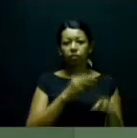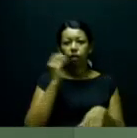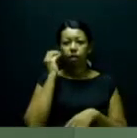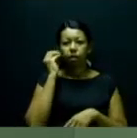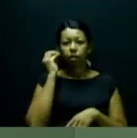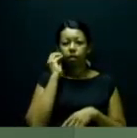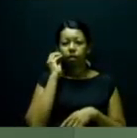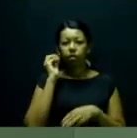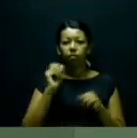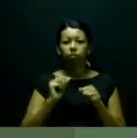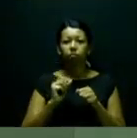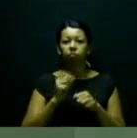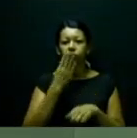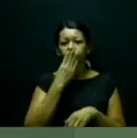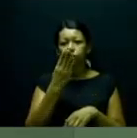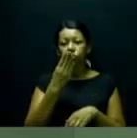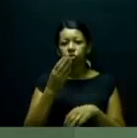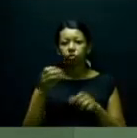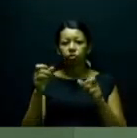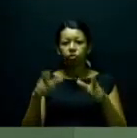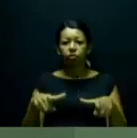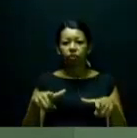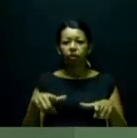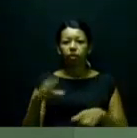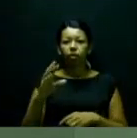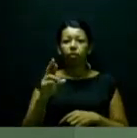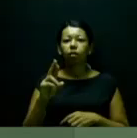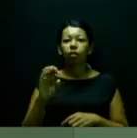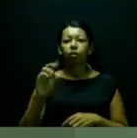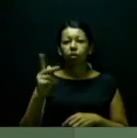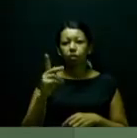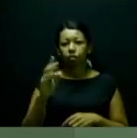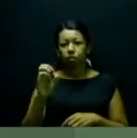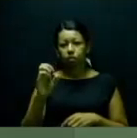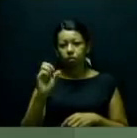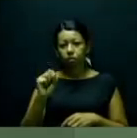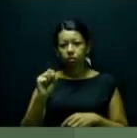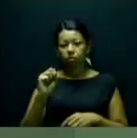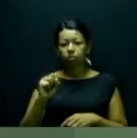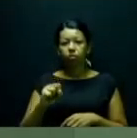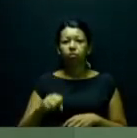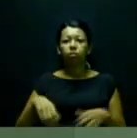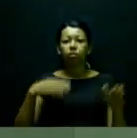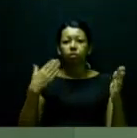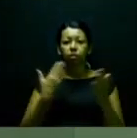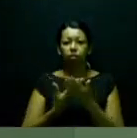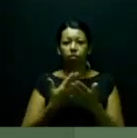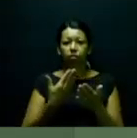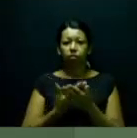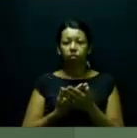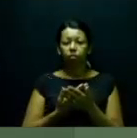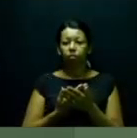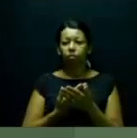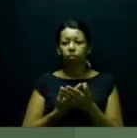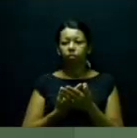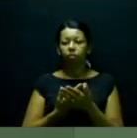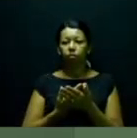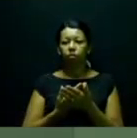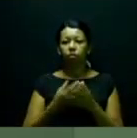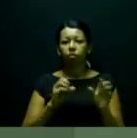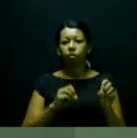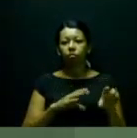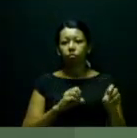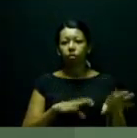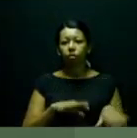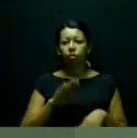tentando solicitar uma vaga na creche, na pré-escola, na educação